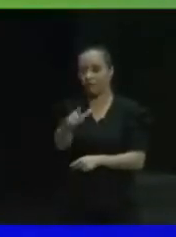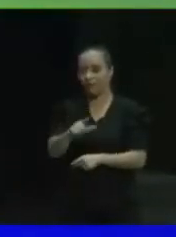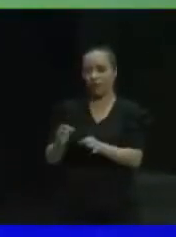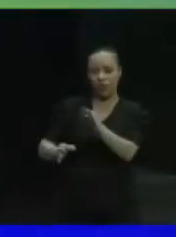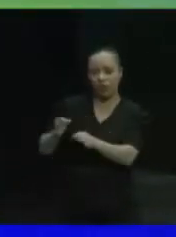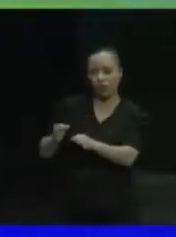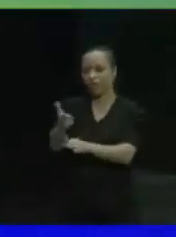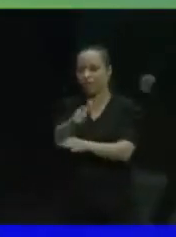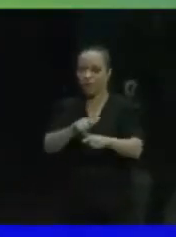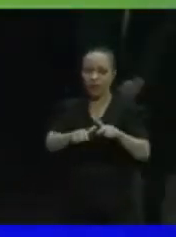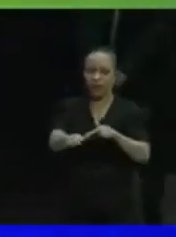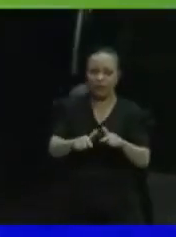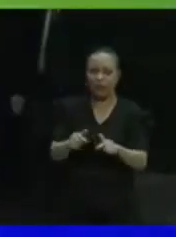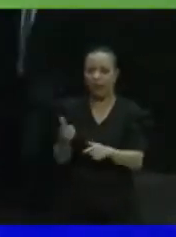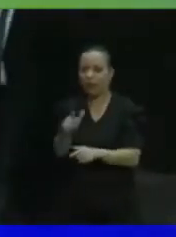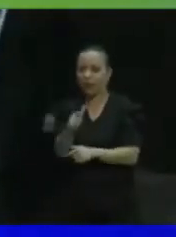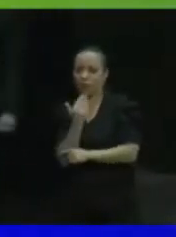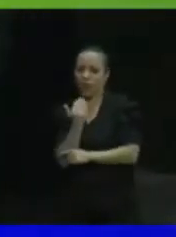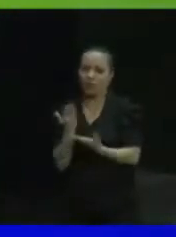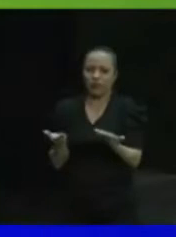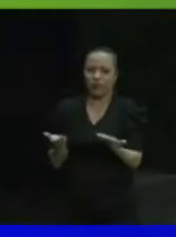emprego e sem comida.